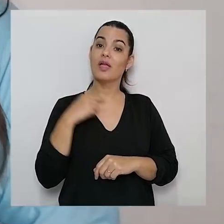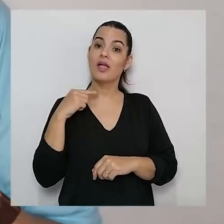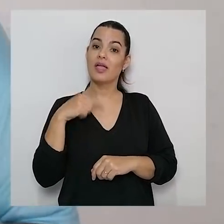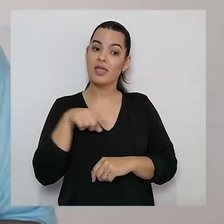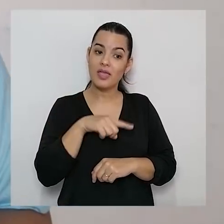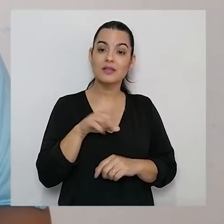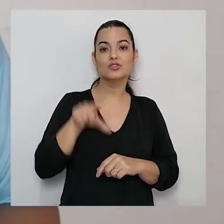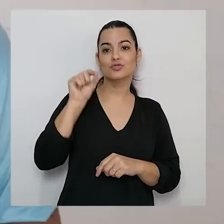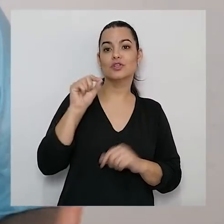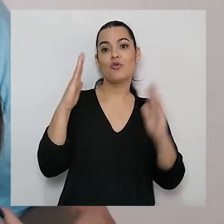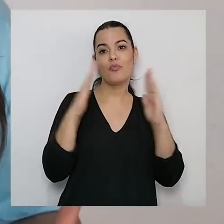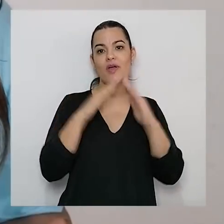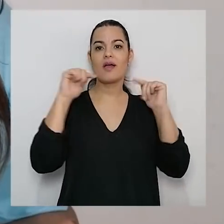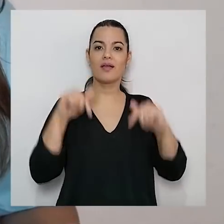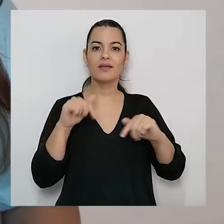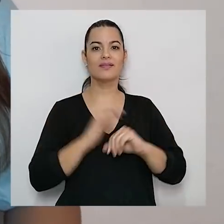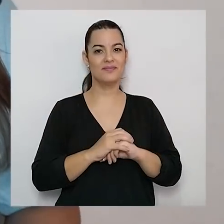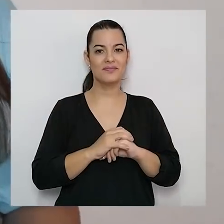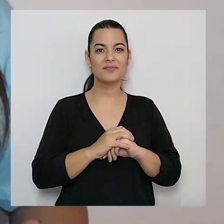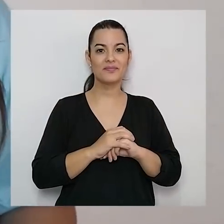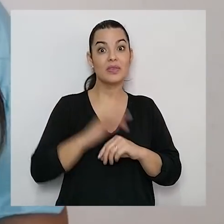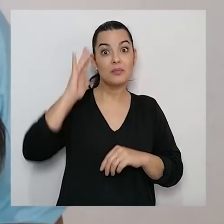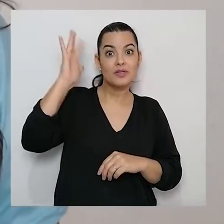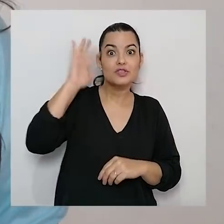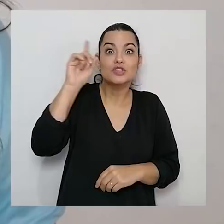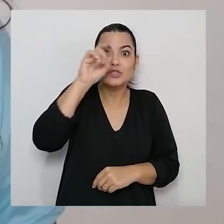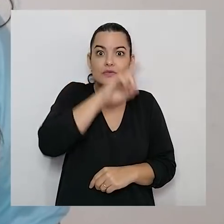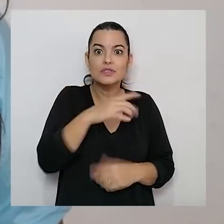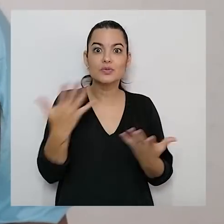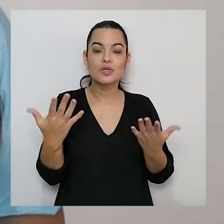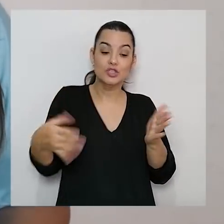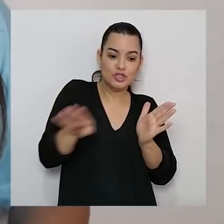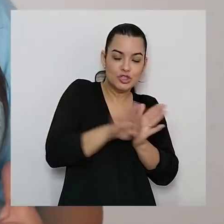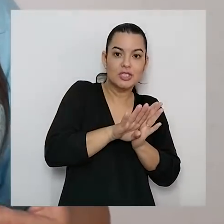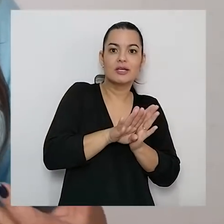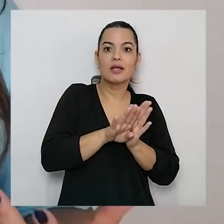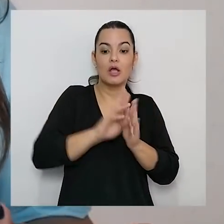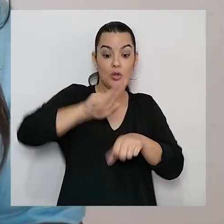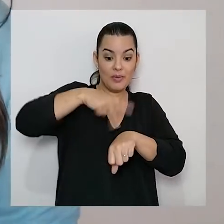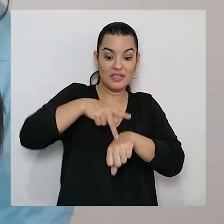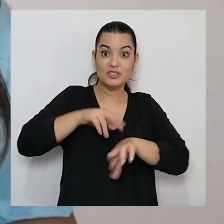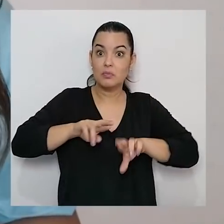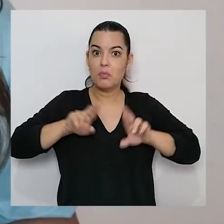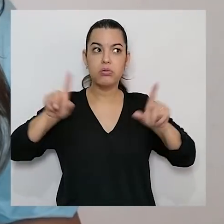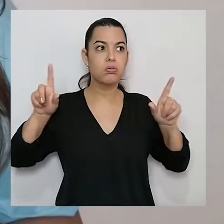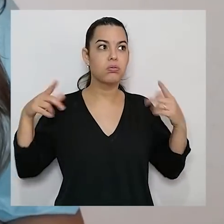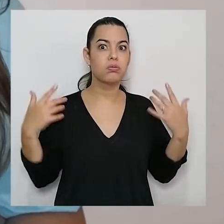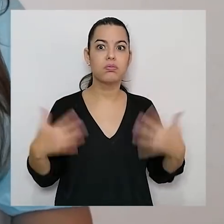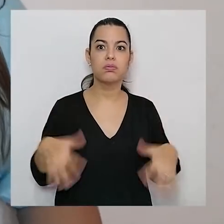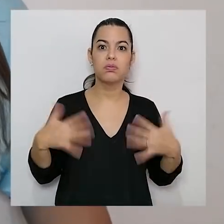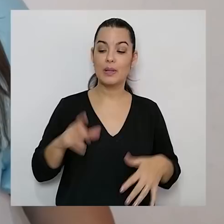a dificuldade que é chegar em um país diferente, com palavras